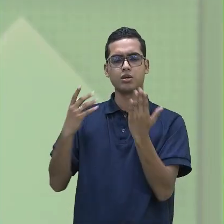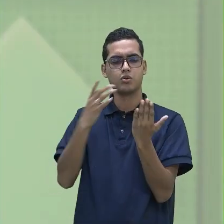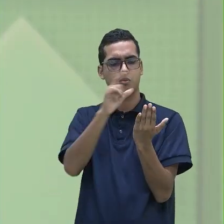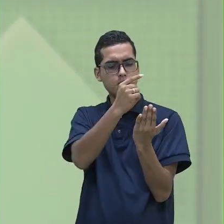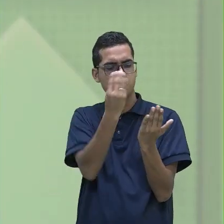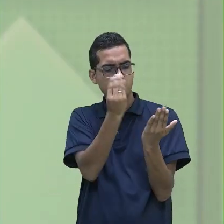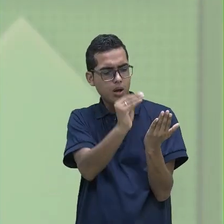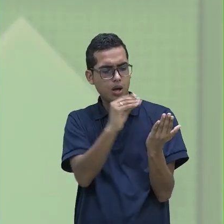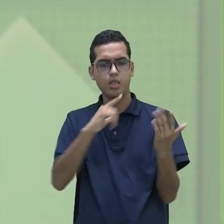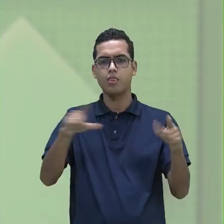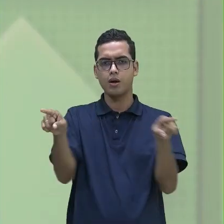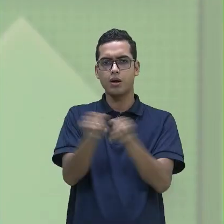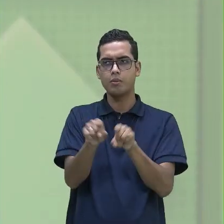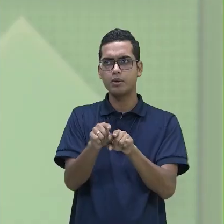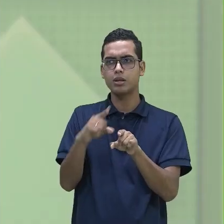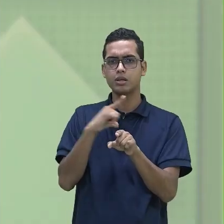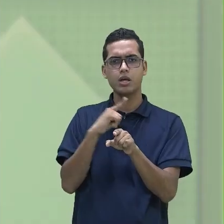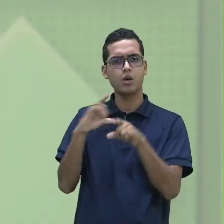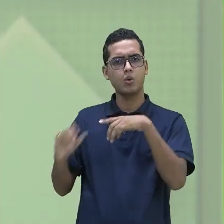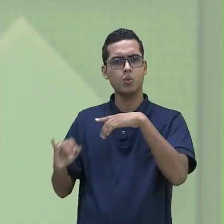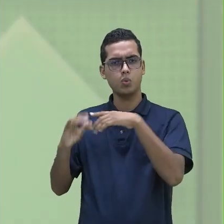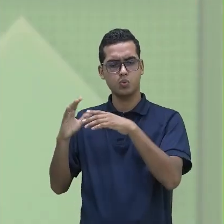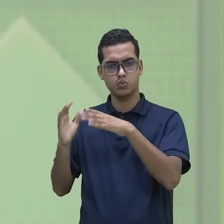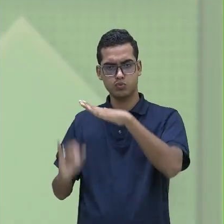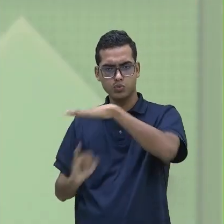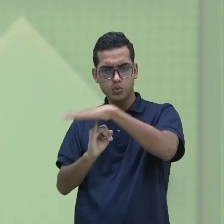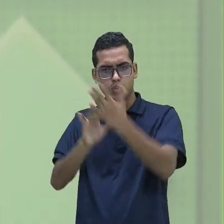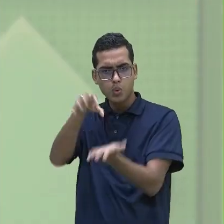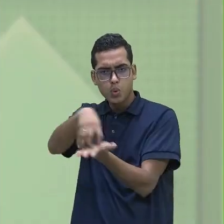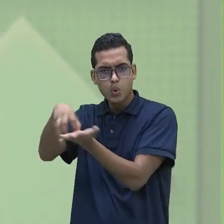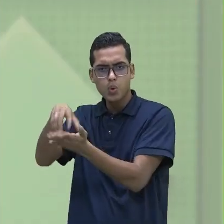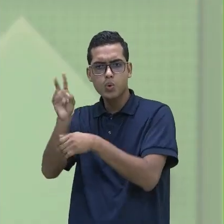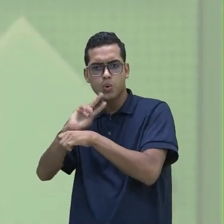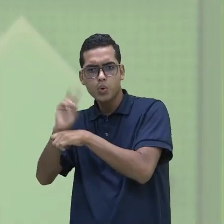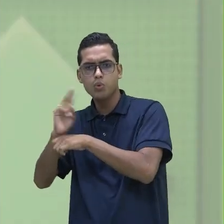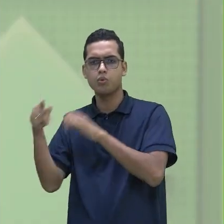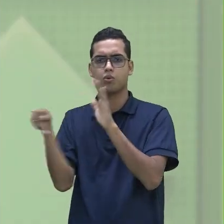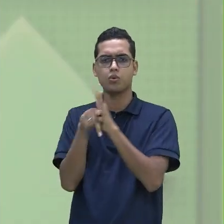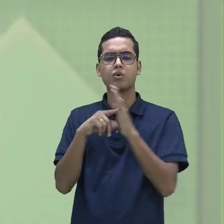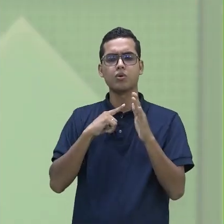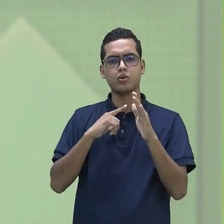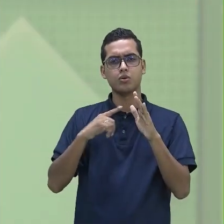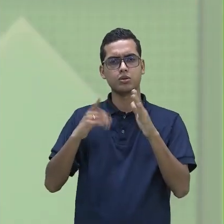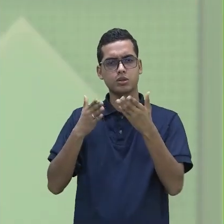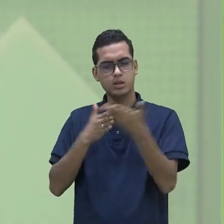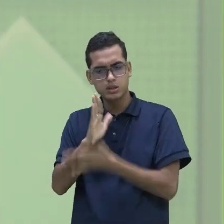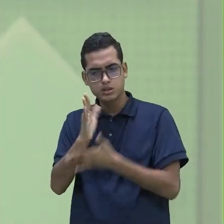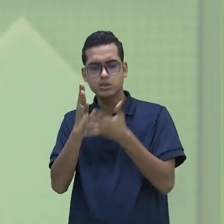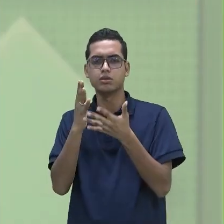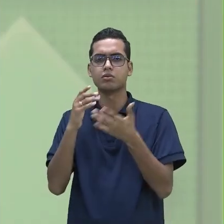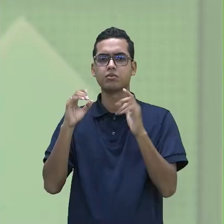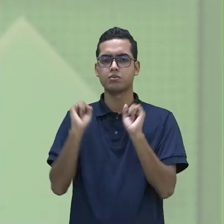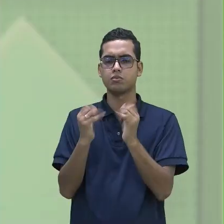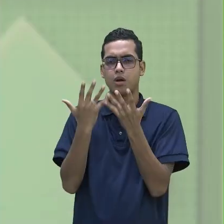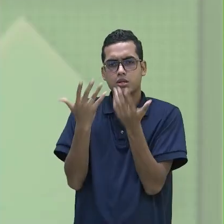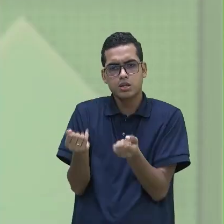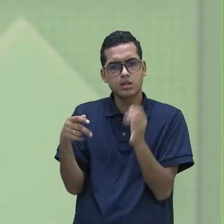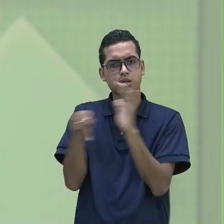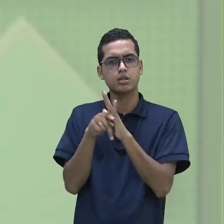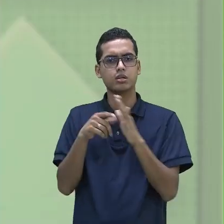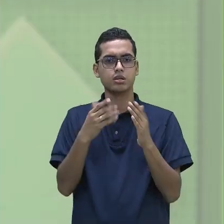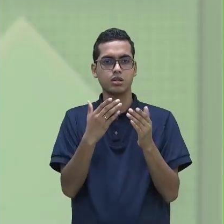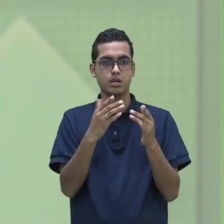responsáveis pela a qualidade daquele alimento. A mesma coisa, os doces, né? Então, todos esses produtos